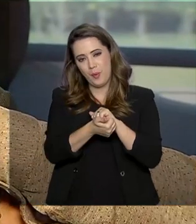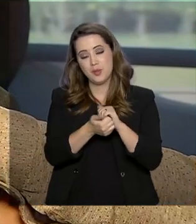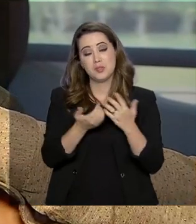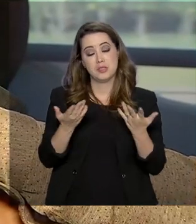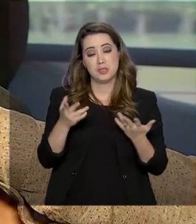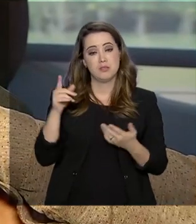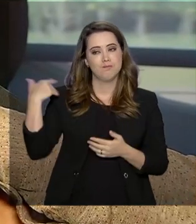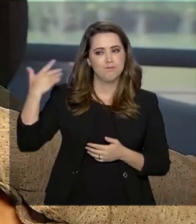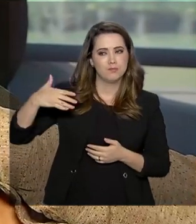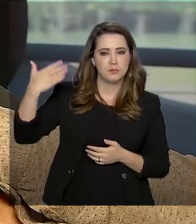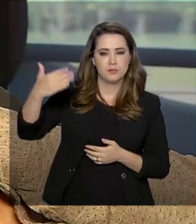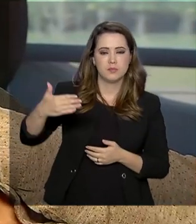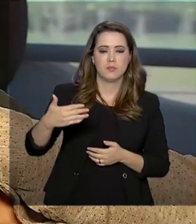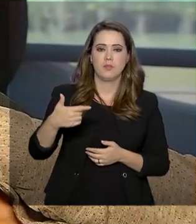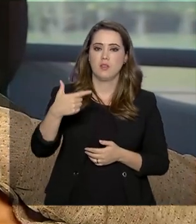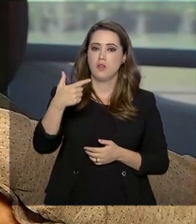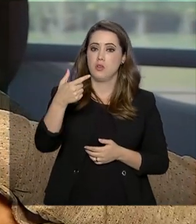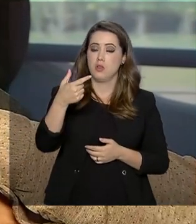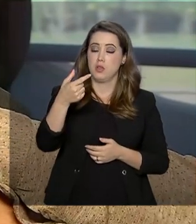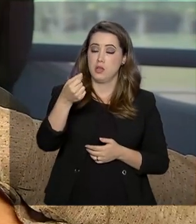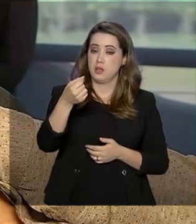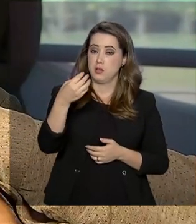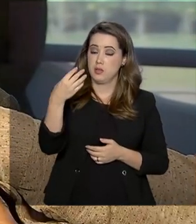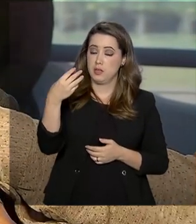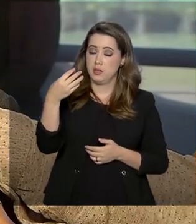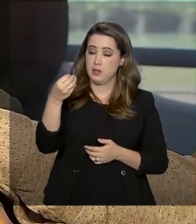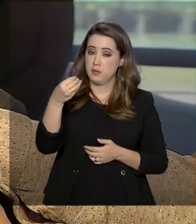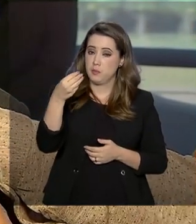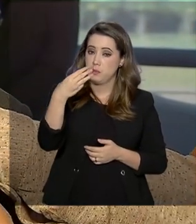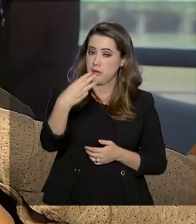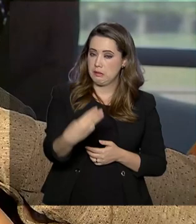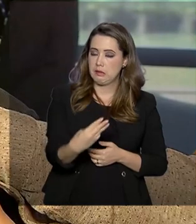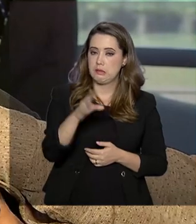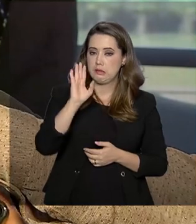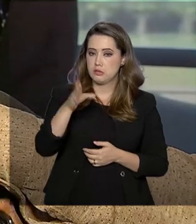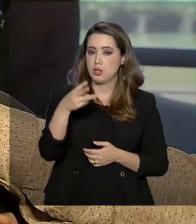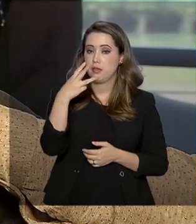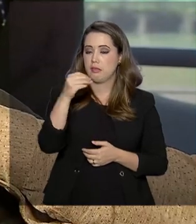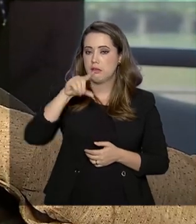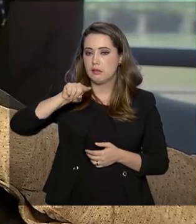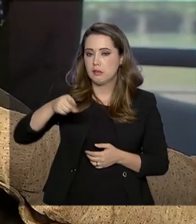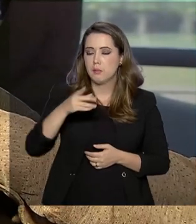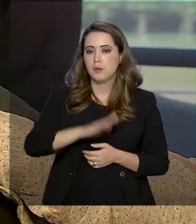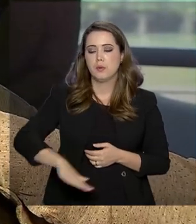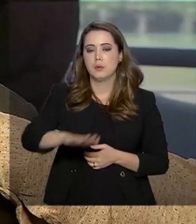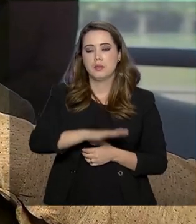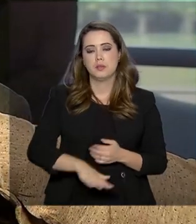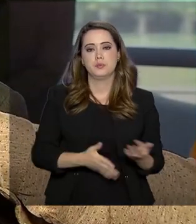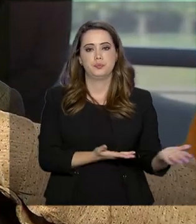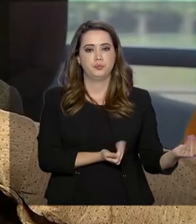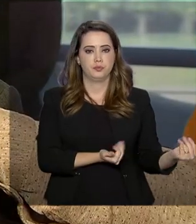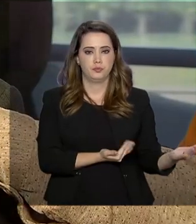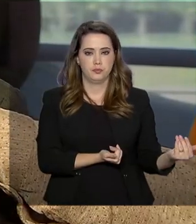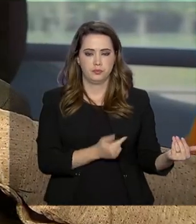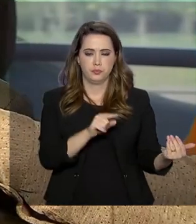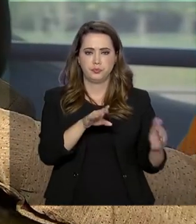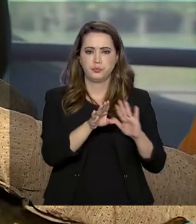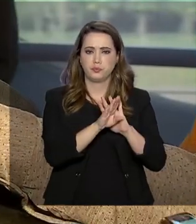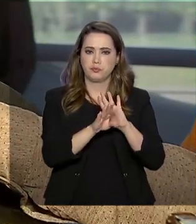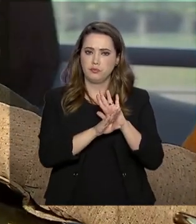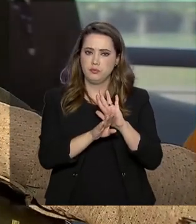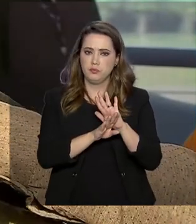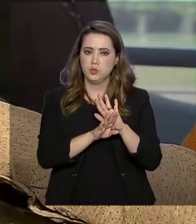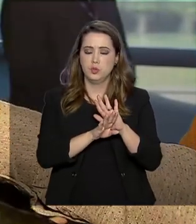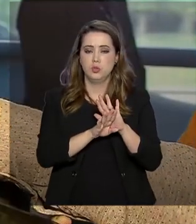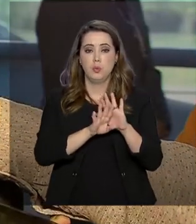vindo aí desde 2003 nós já temos aí cerca de 30 mil crianças e adolescentes no programa de